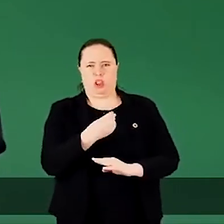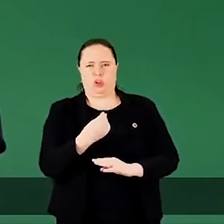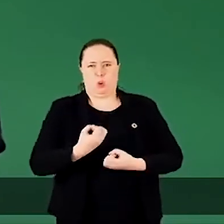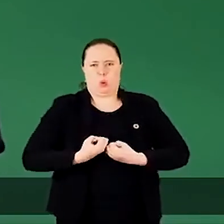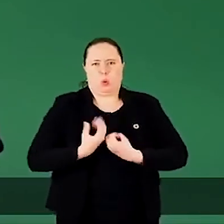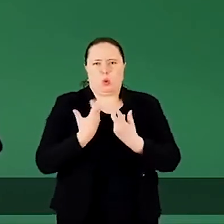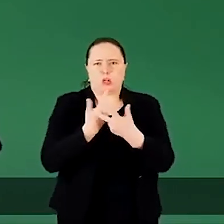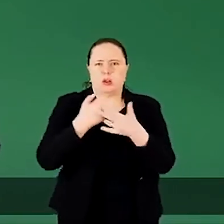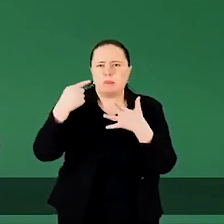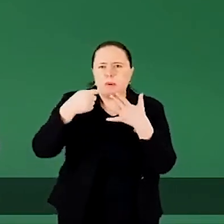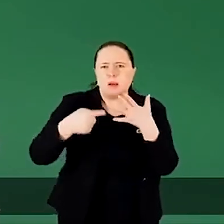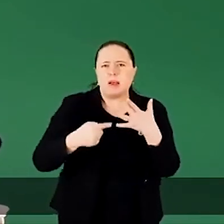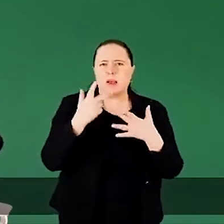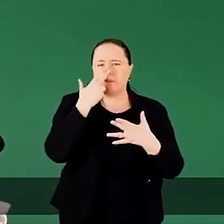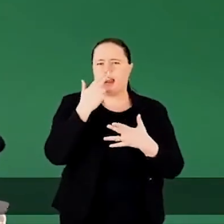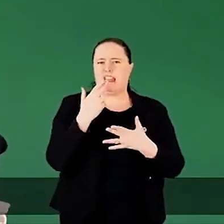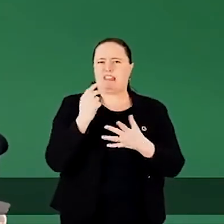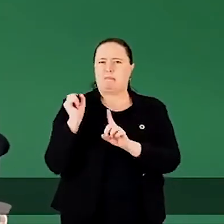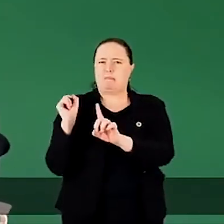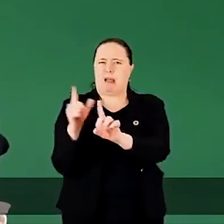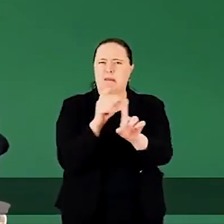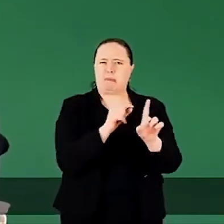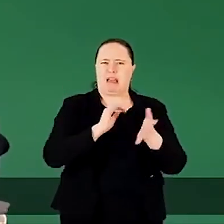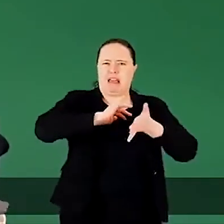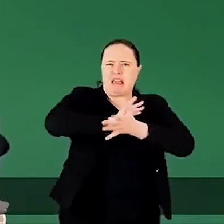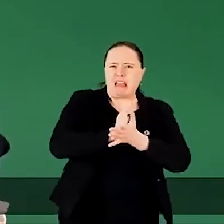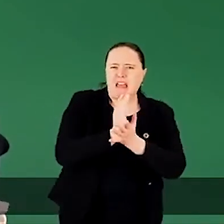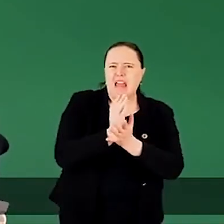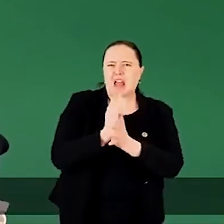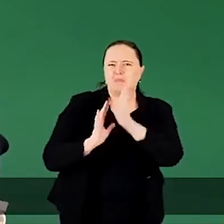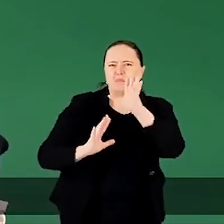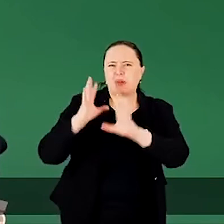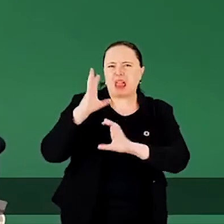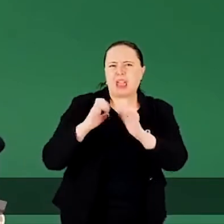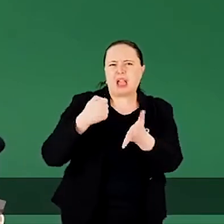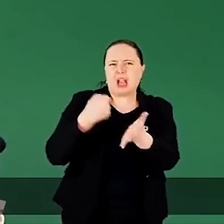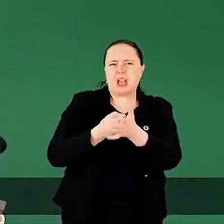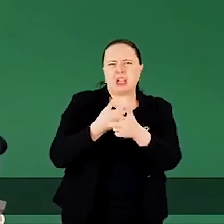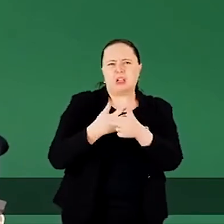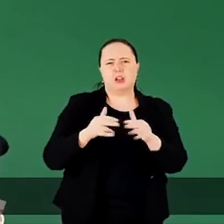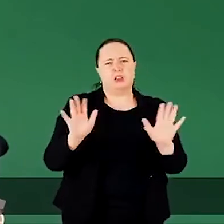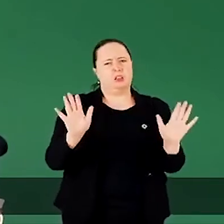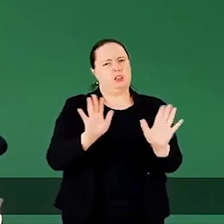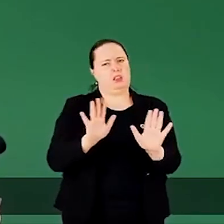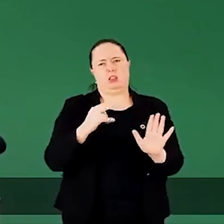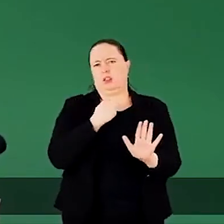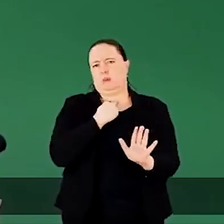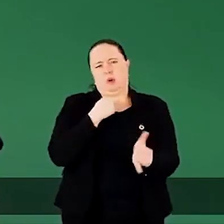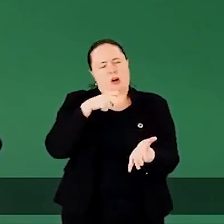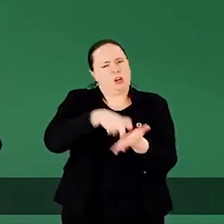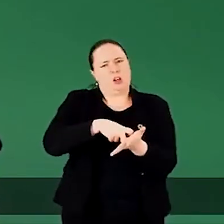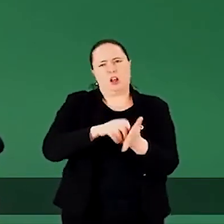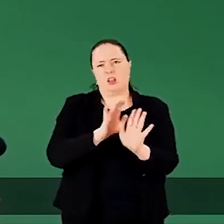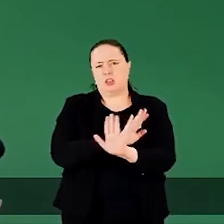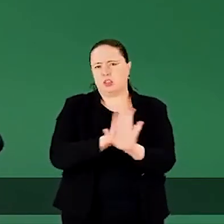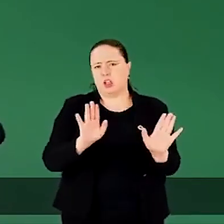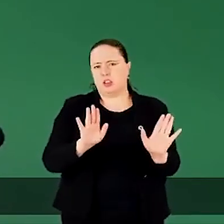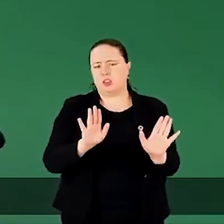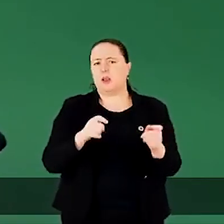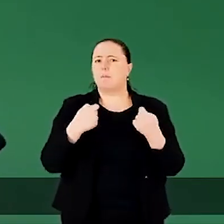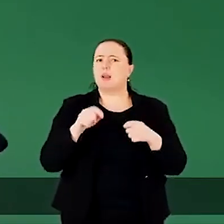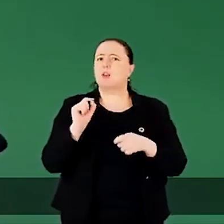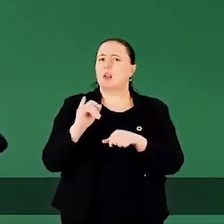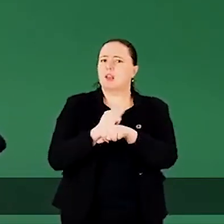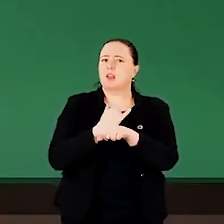filho contar algo assim, não agrida, não humilhe, não faça cobranças excessivas, não puna.